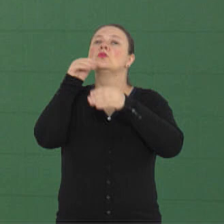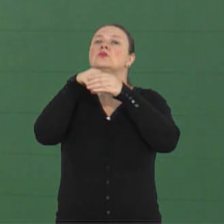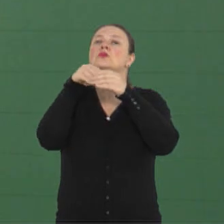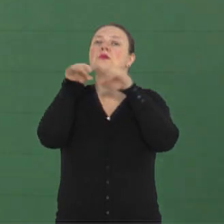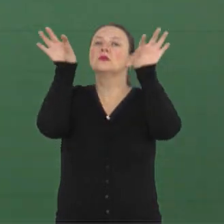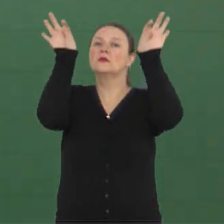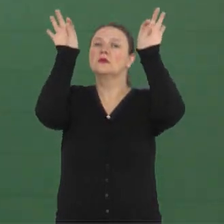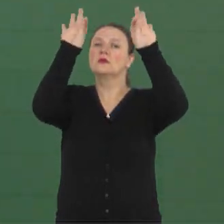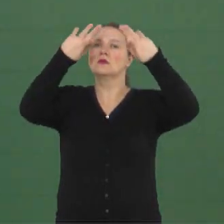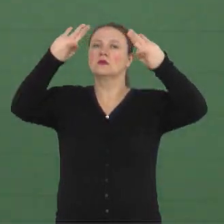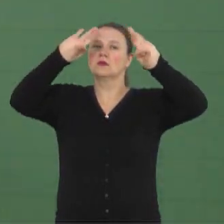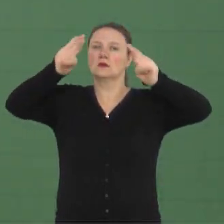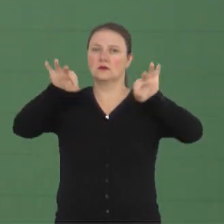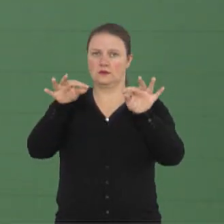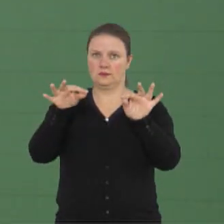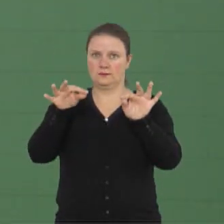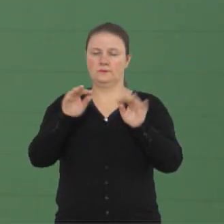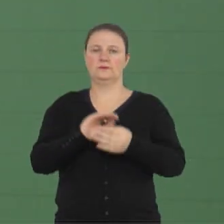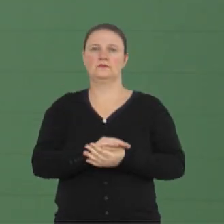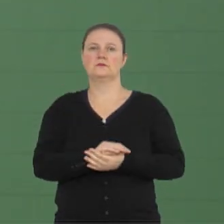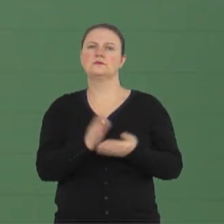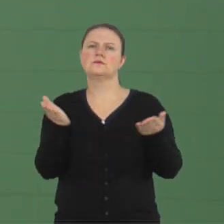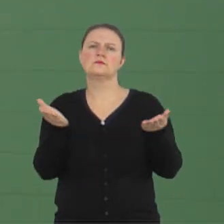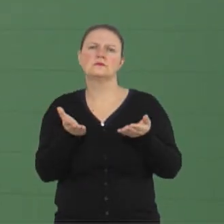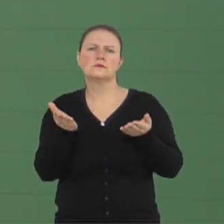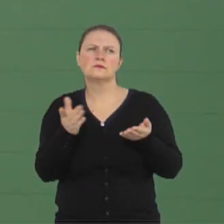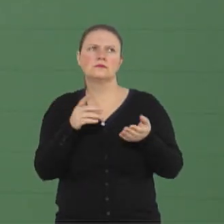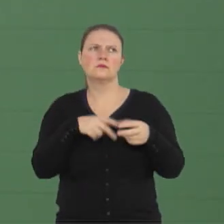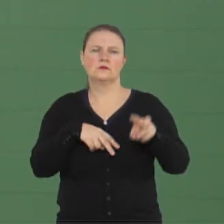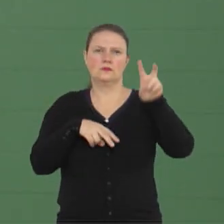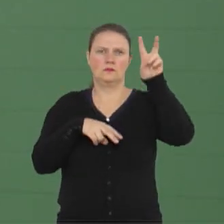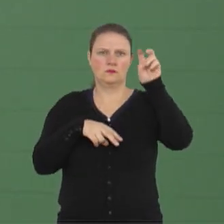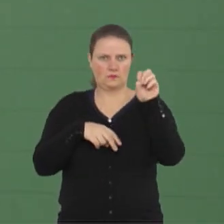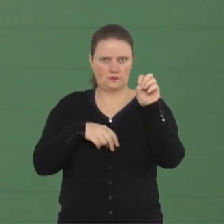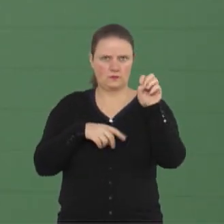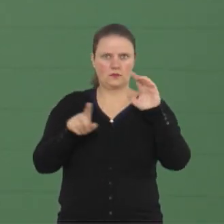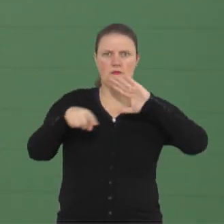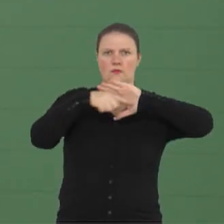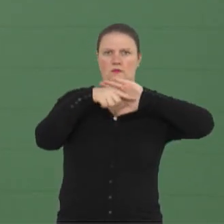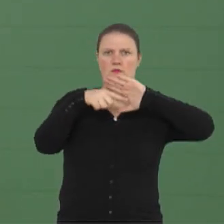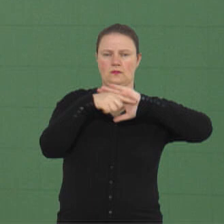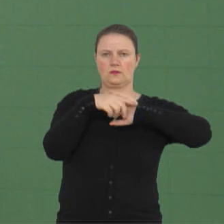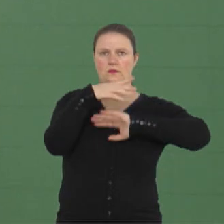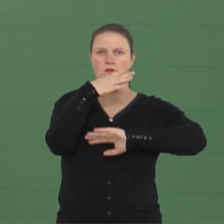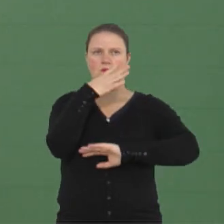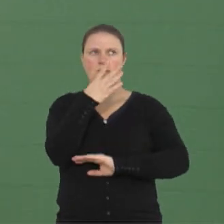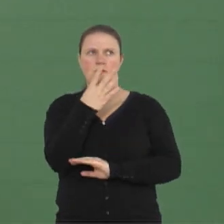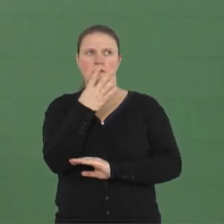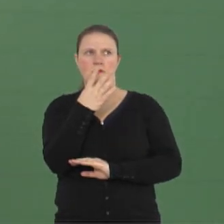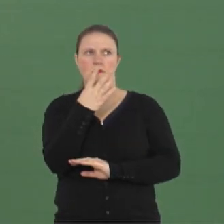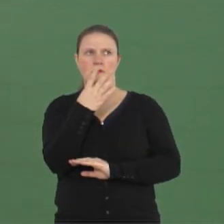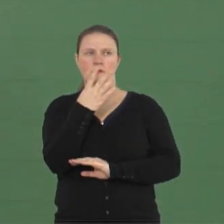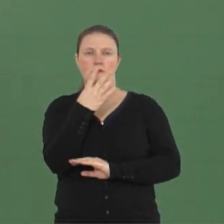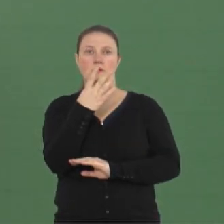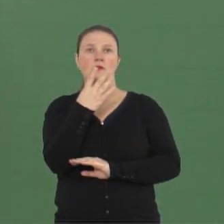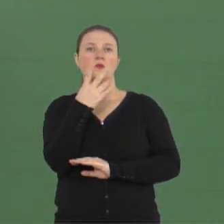dentro das chaves. Vem comigo. Temos lá 50 menos,